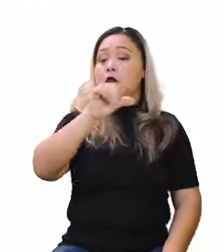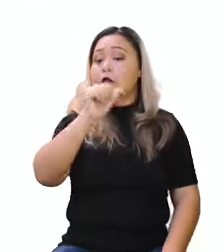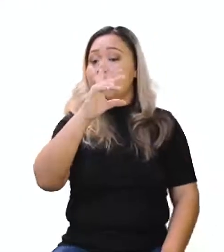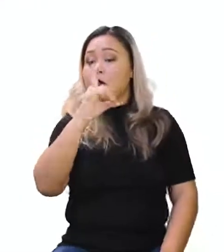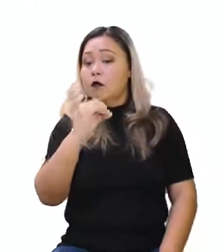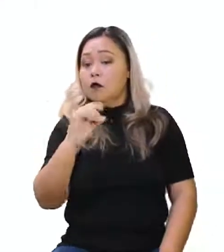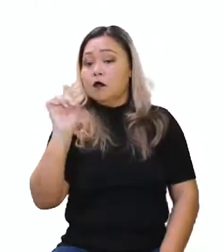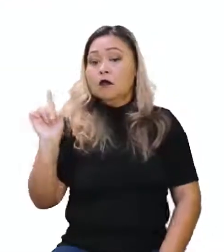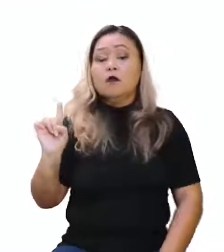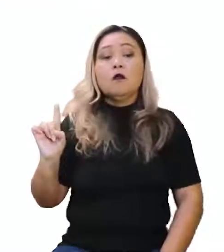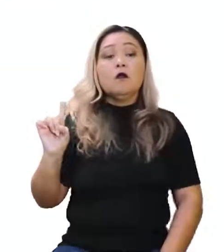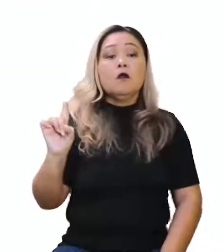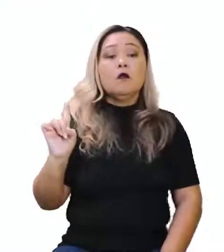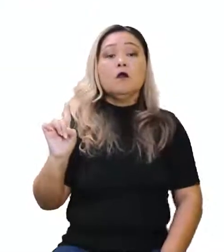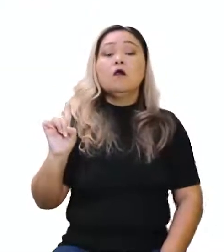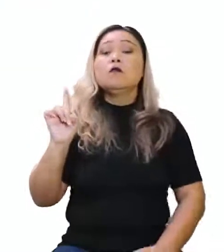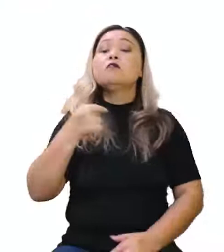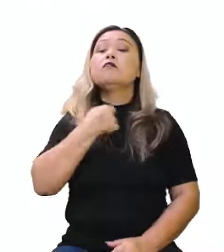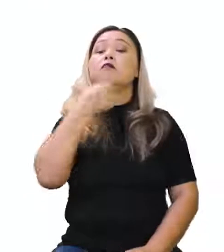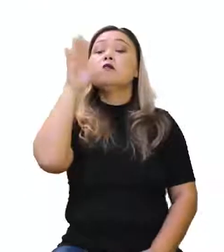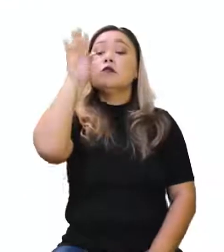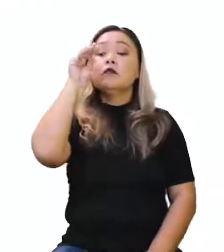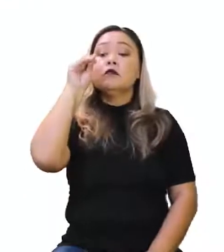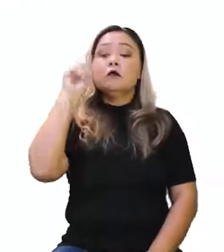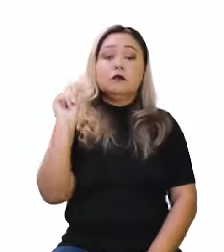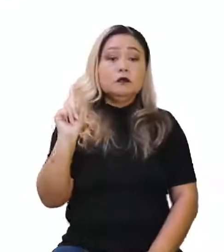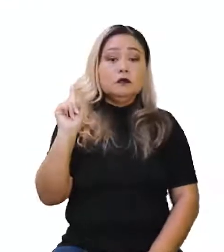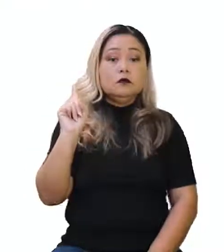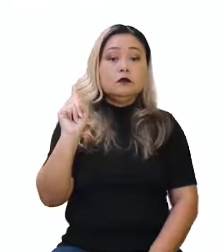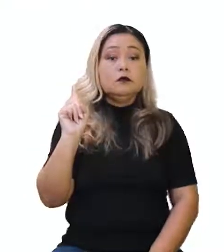criado refere-se ao avestruz